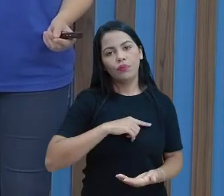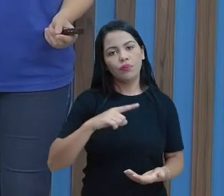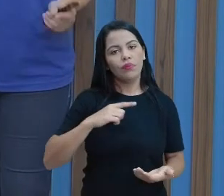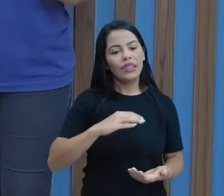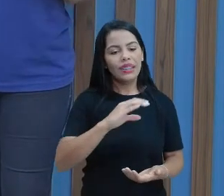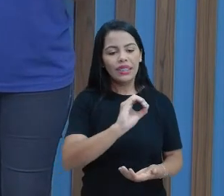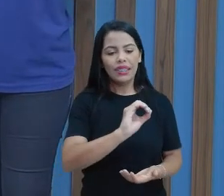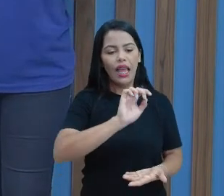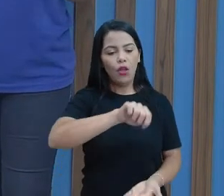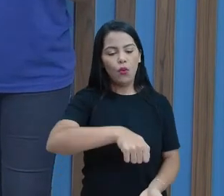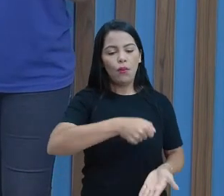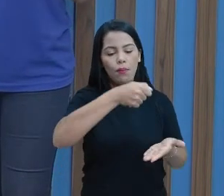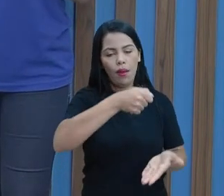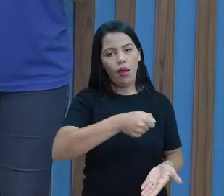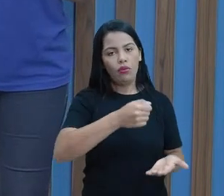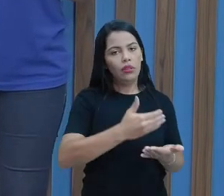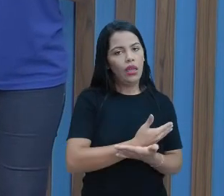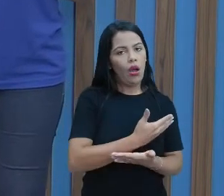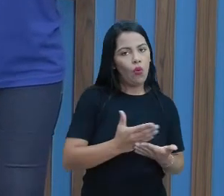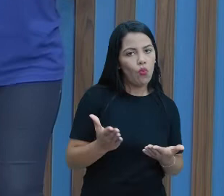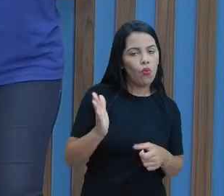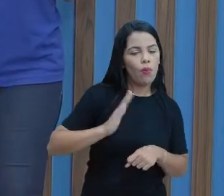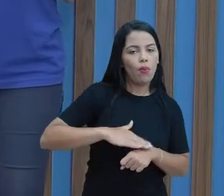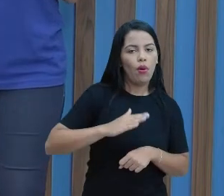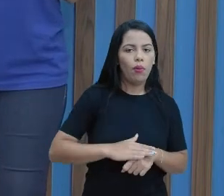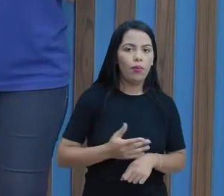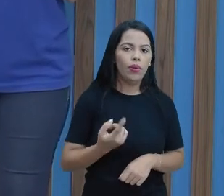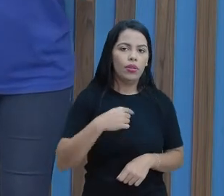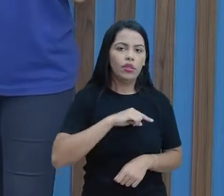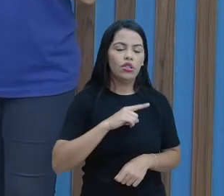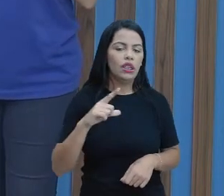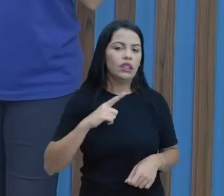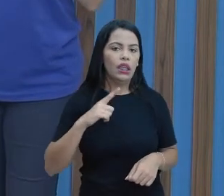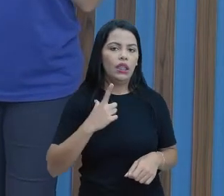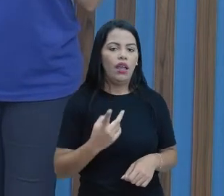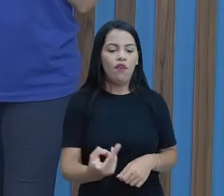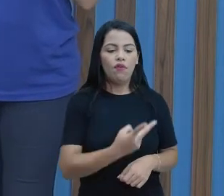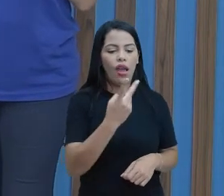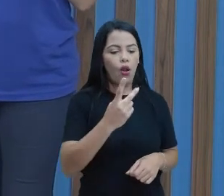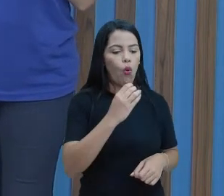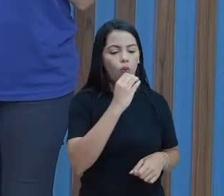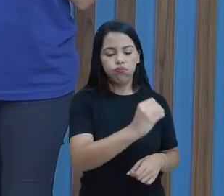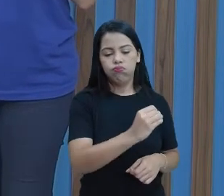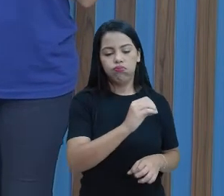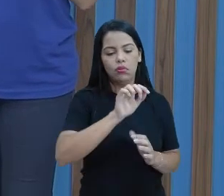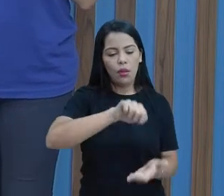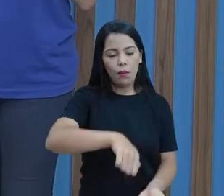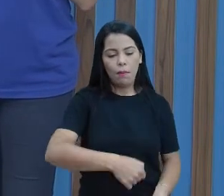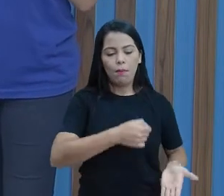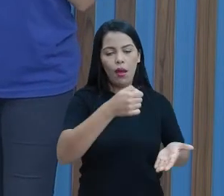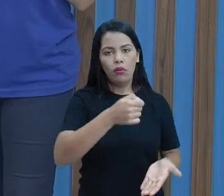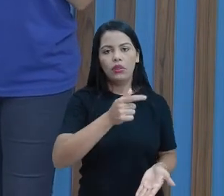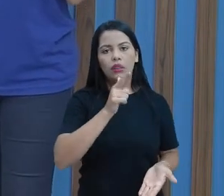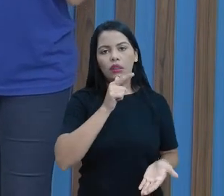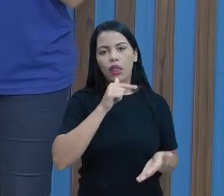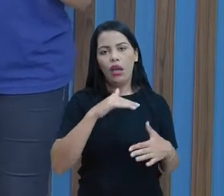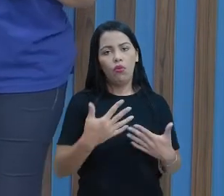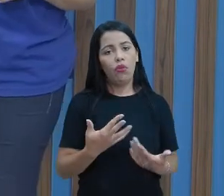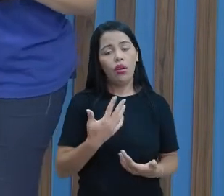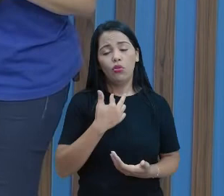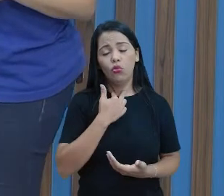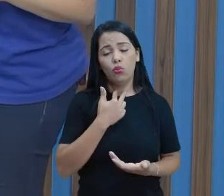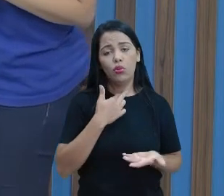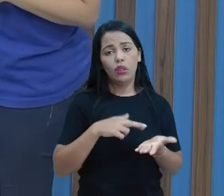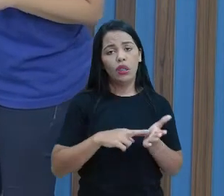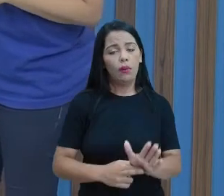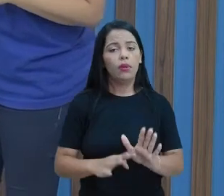baldes. Em algum momento, a gente ia ter o valor ficando com nenhum balde dentro daquele reservatório e eu não poderia agora representar,